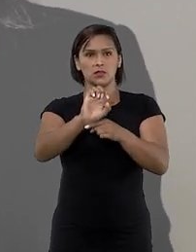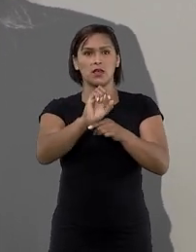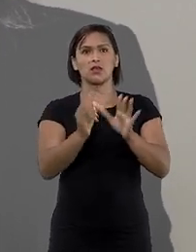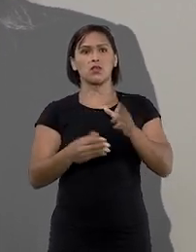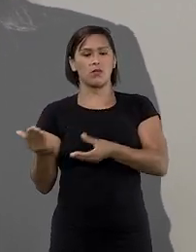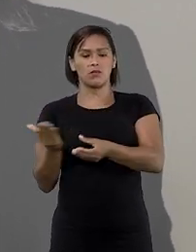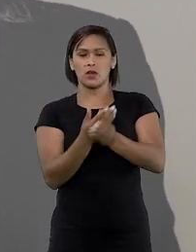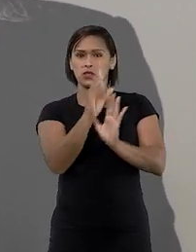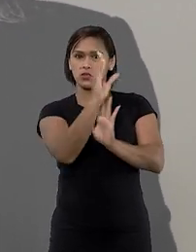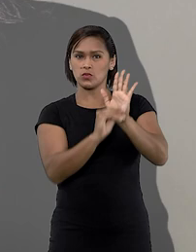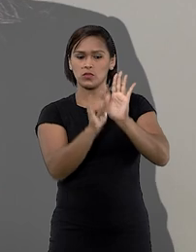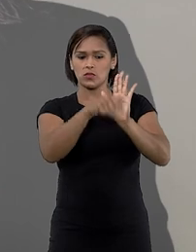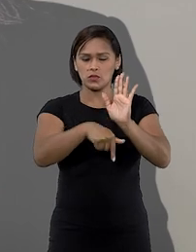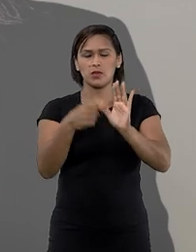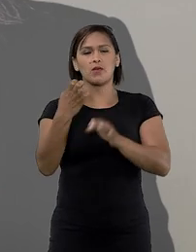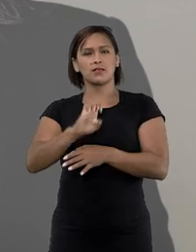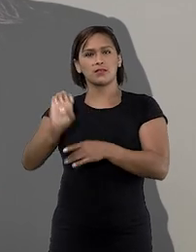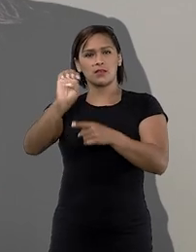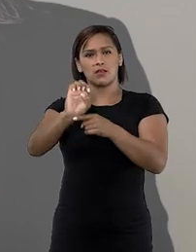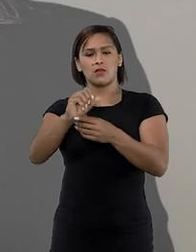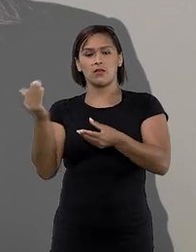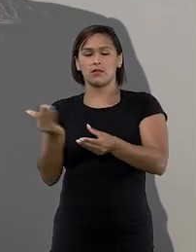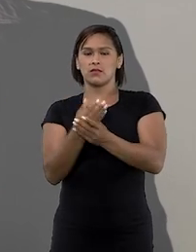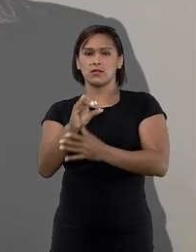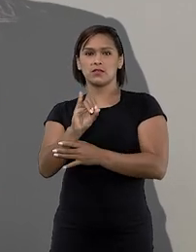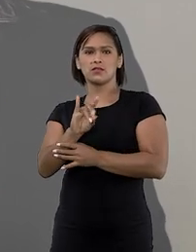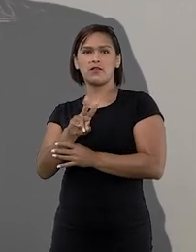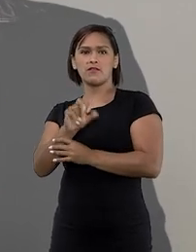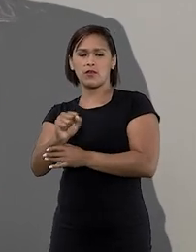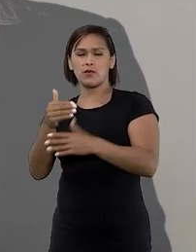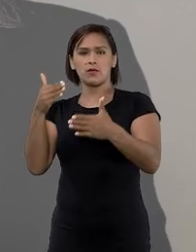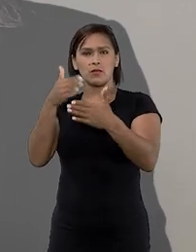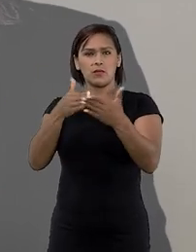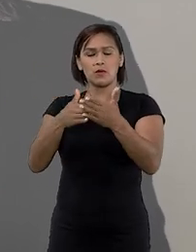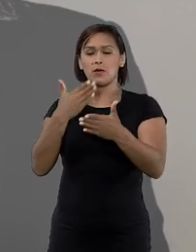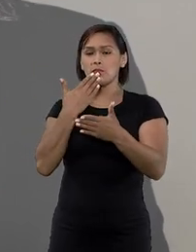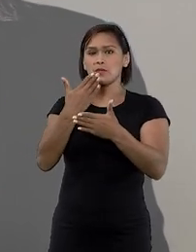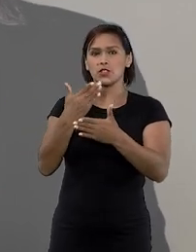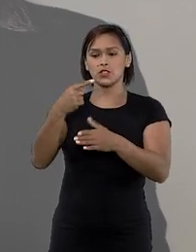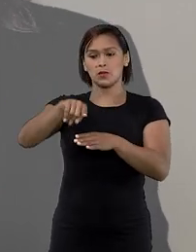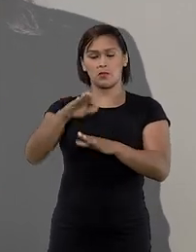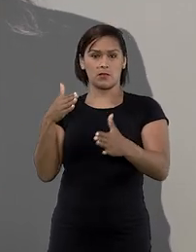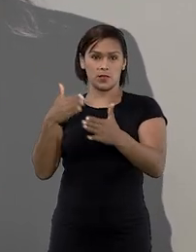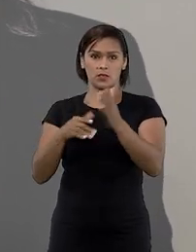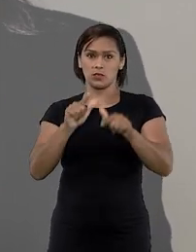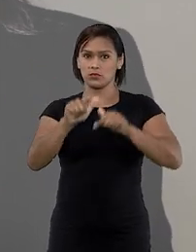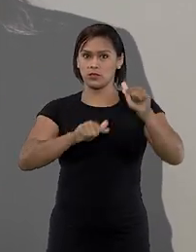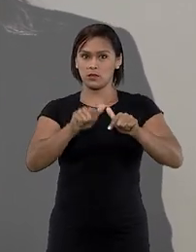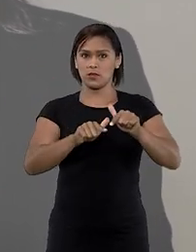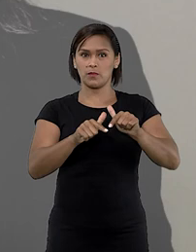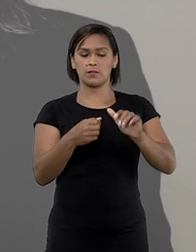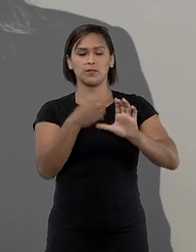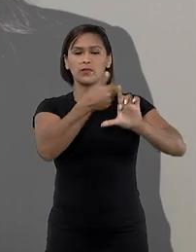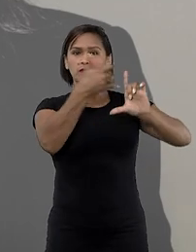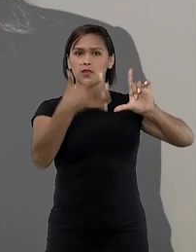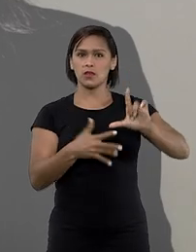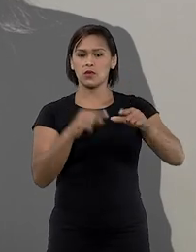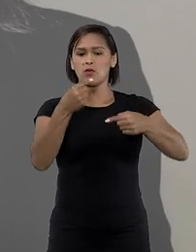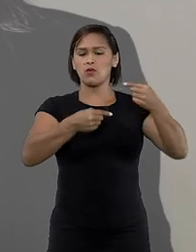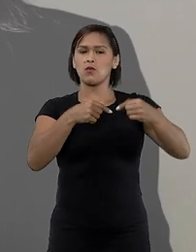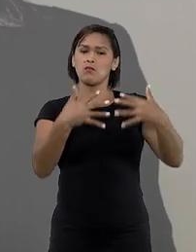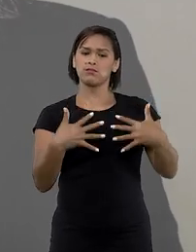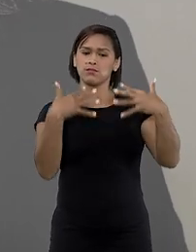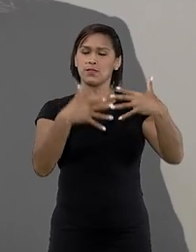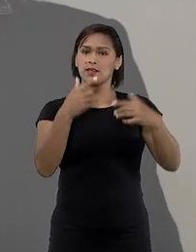na Justiça Estadual ação civil pública pedindo a intervenção judicial na fundação. Caracterizado o conflito de competência